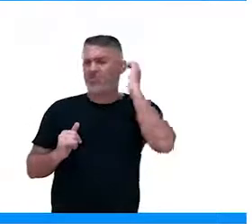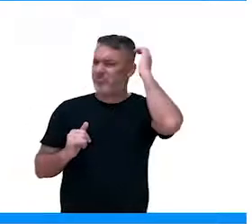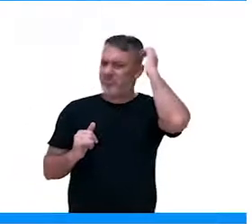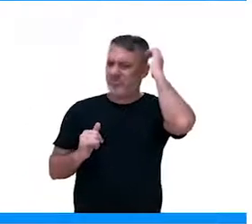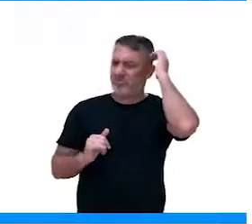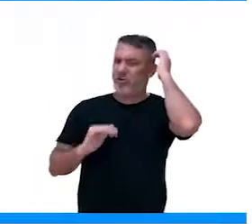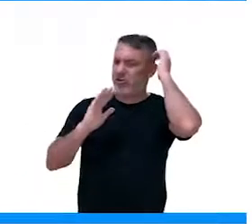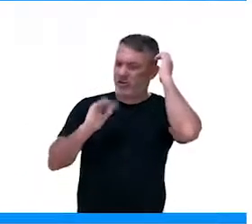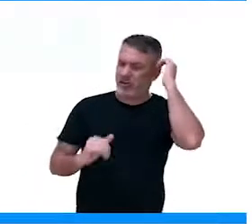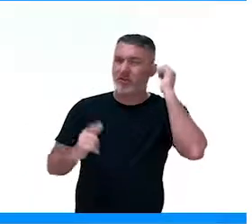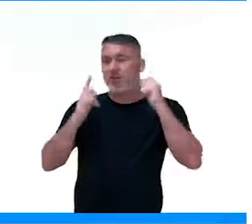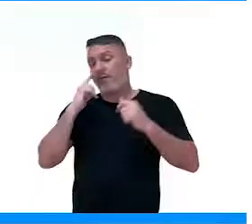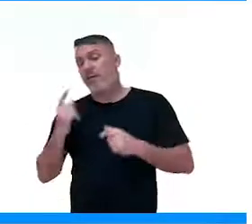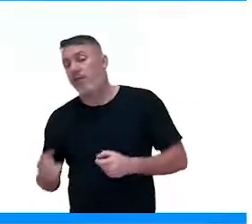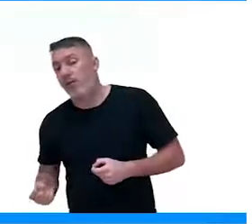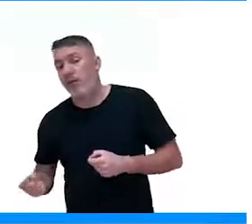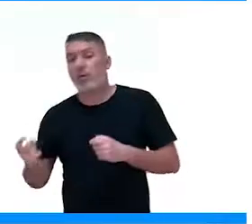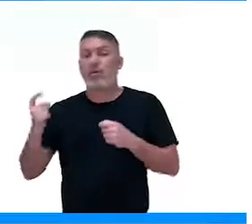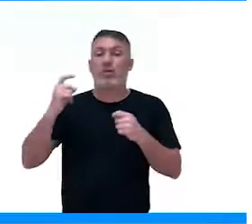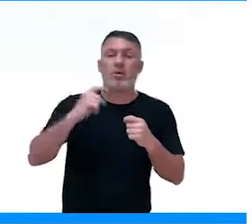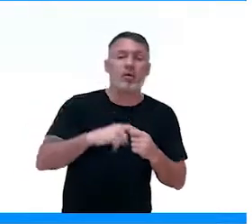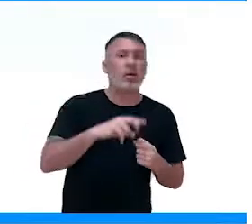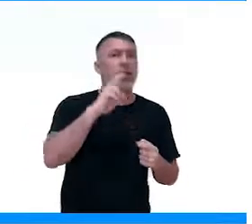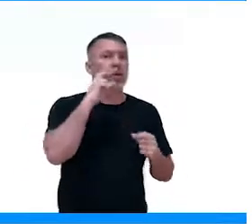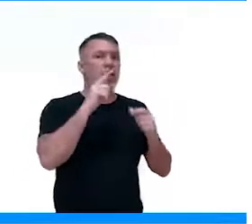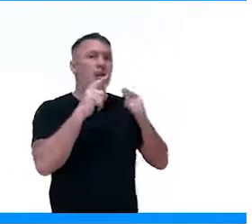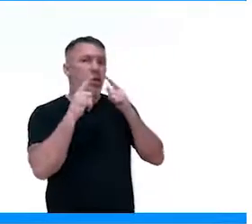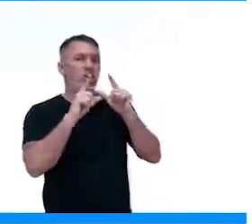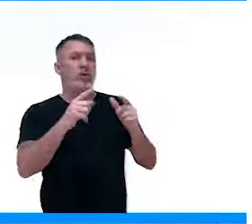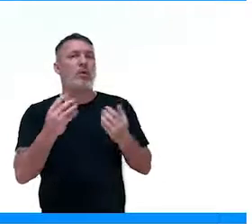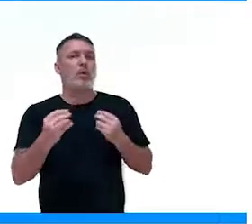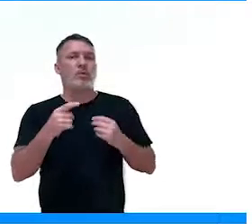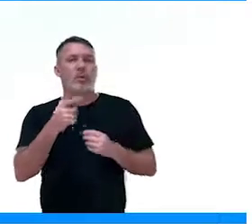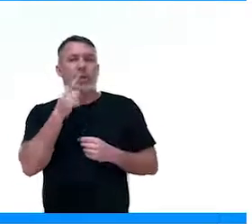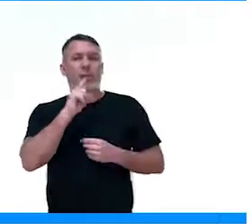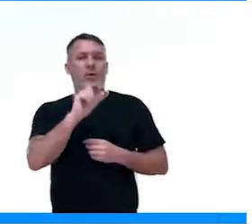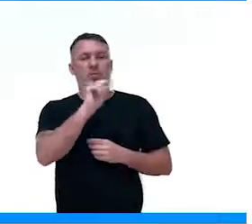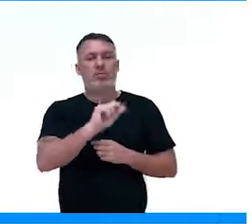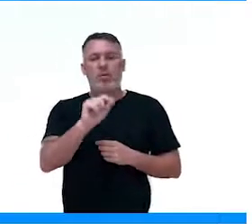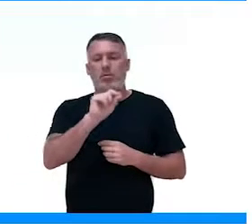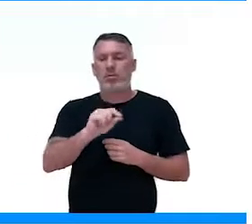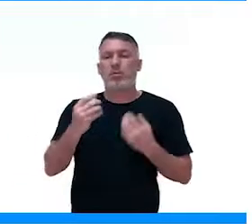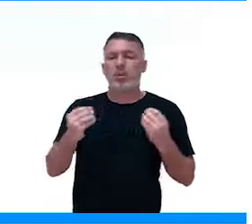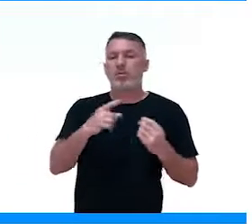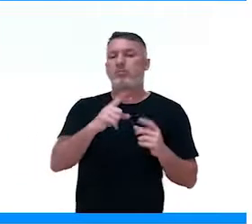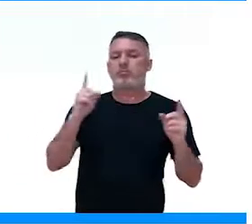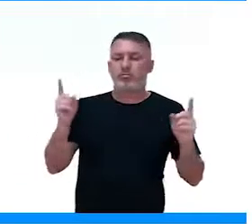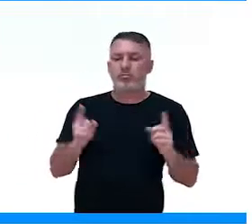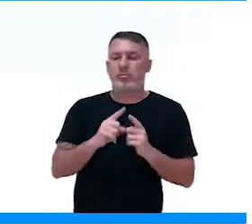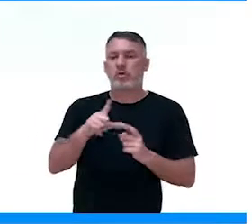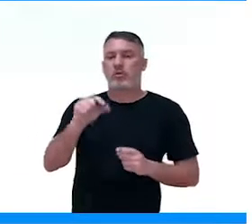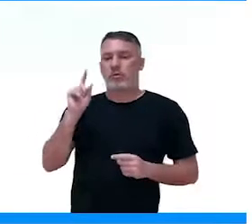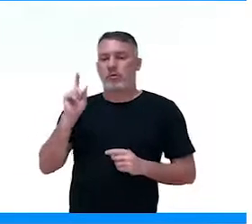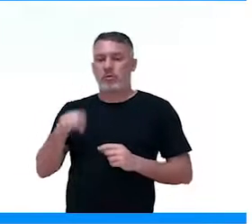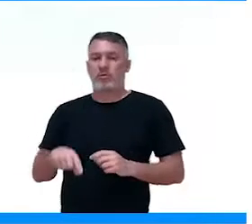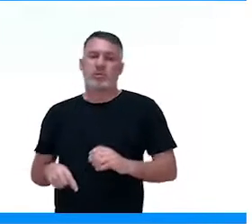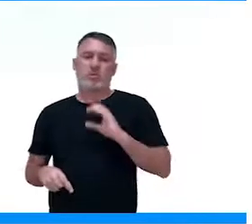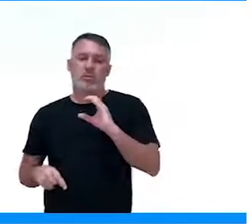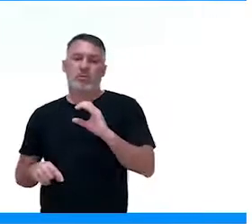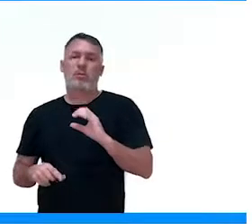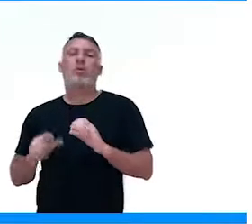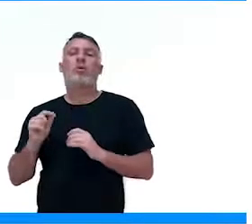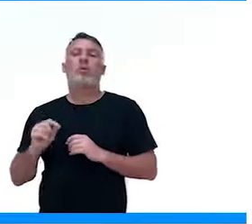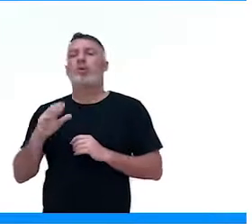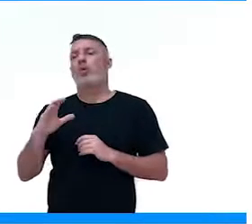Aí a gente volta no texto, observa como que a língua está escrita ali. Questão correta, a